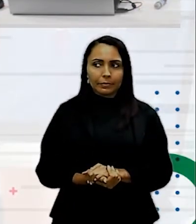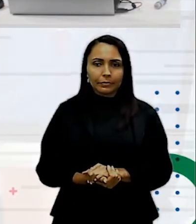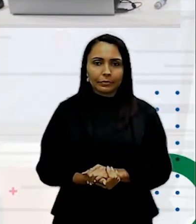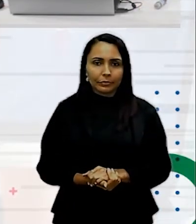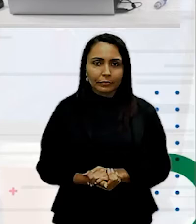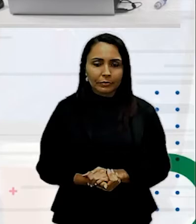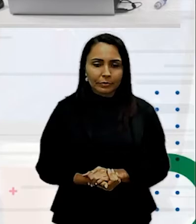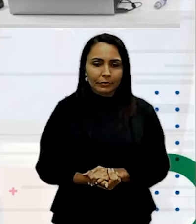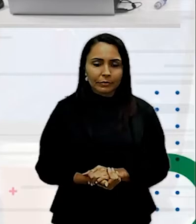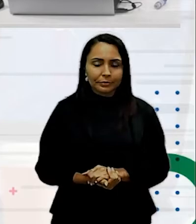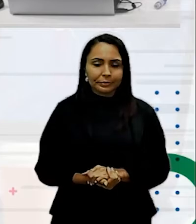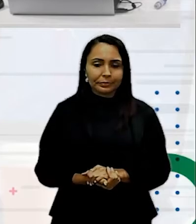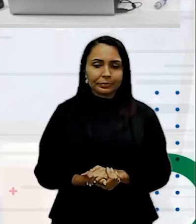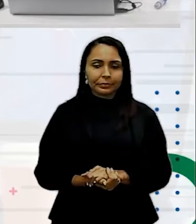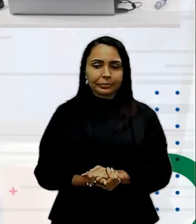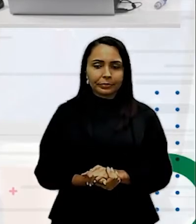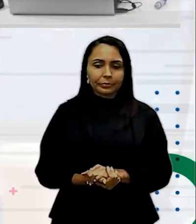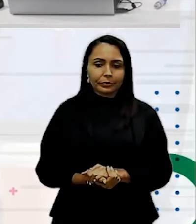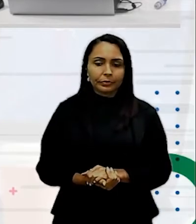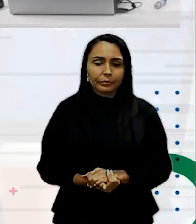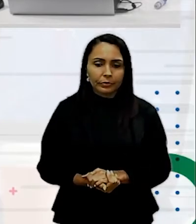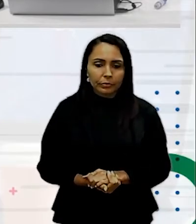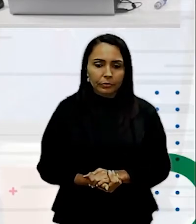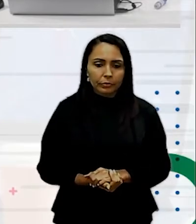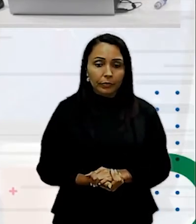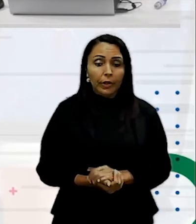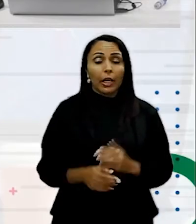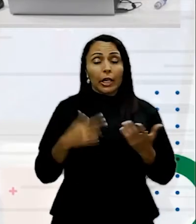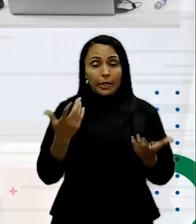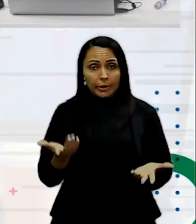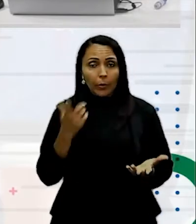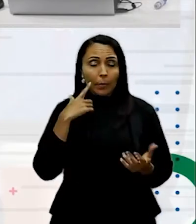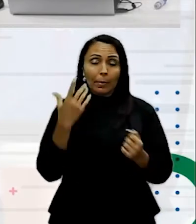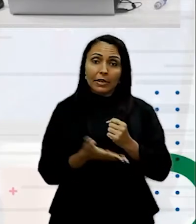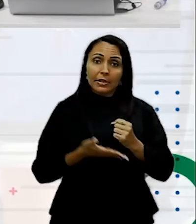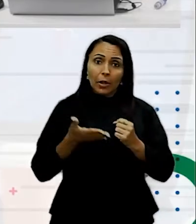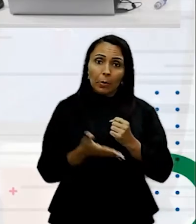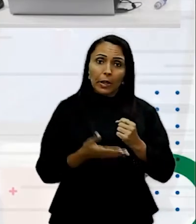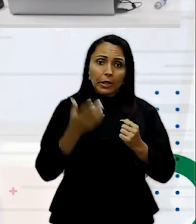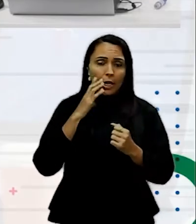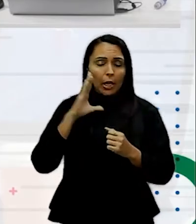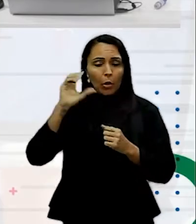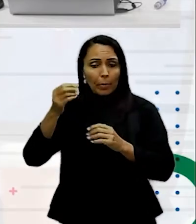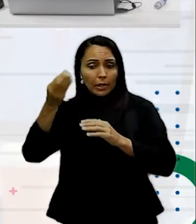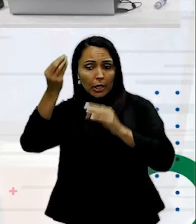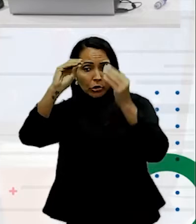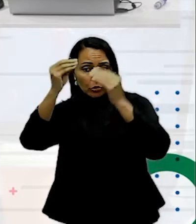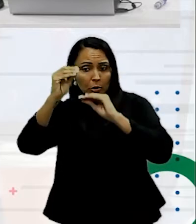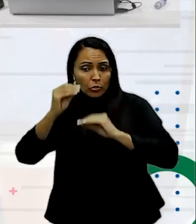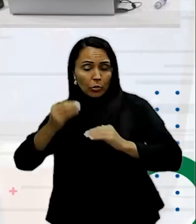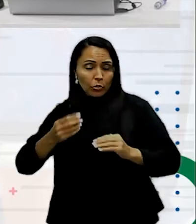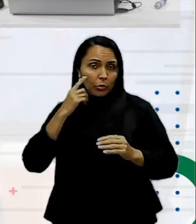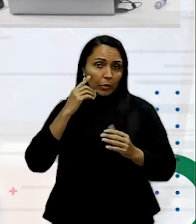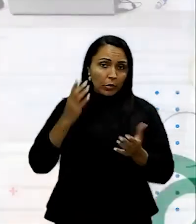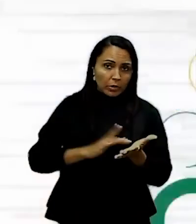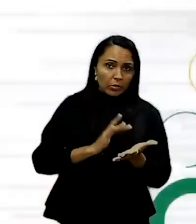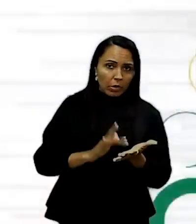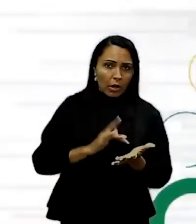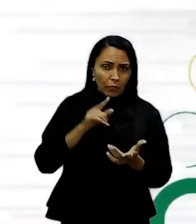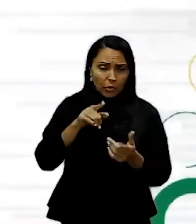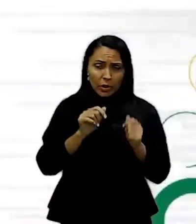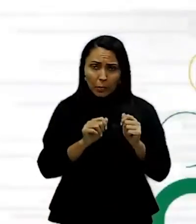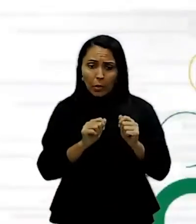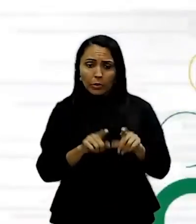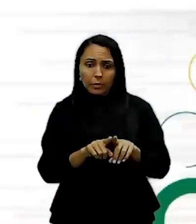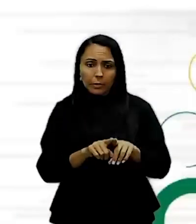Eu utilizei o papel mesmo, então eu só fiz basicamente pegar as dimensões do meu celular, você pode fazer isso também.